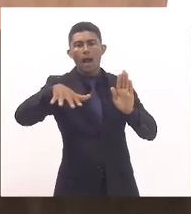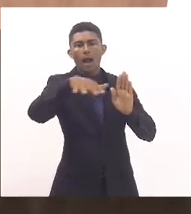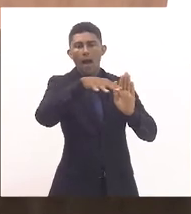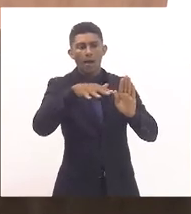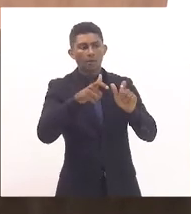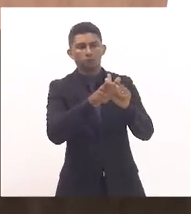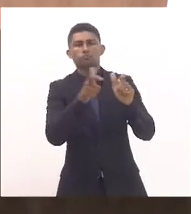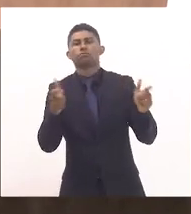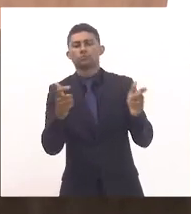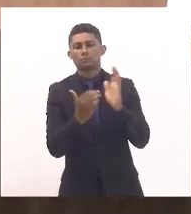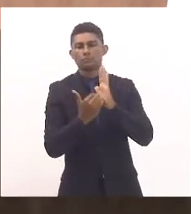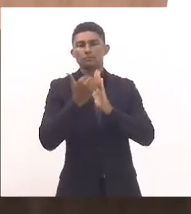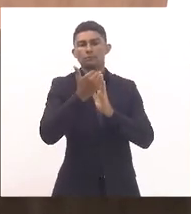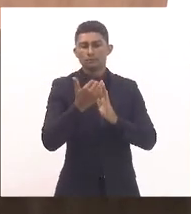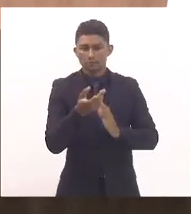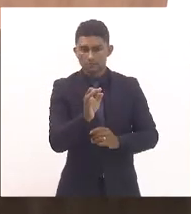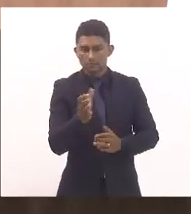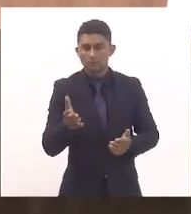benefício fiscal.